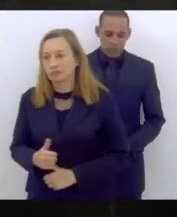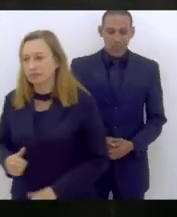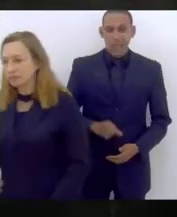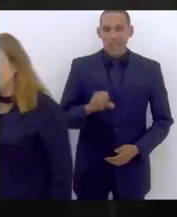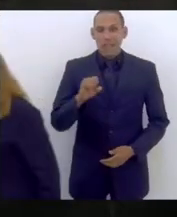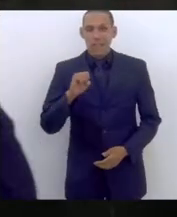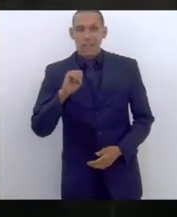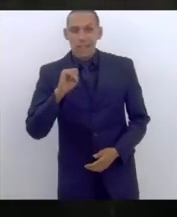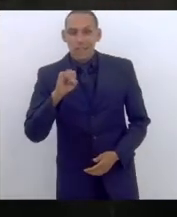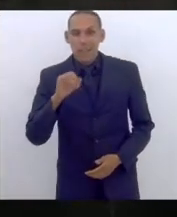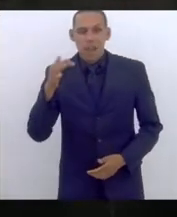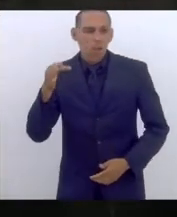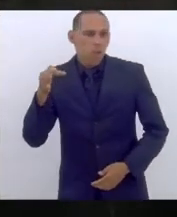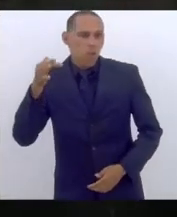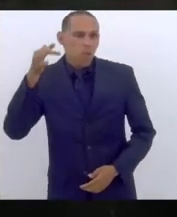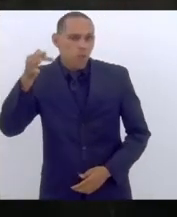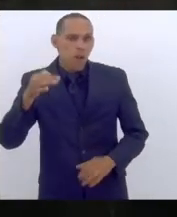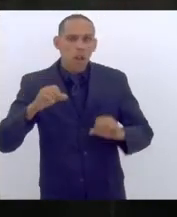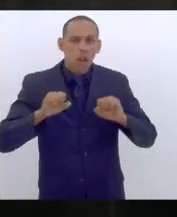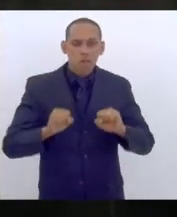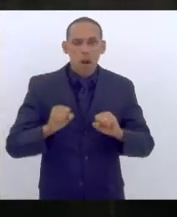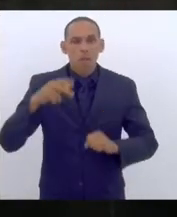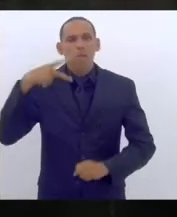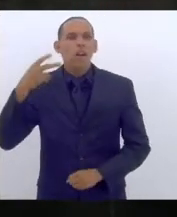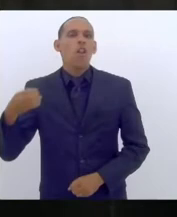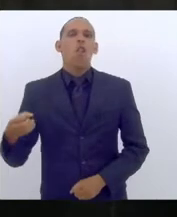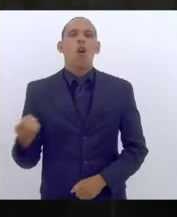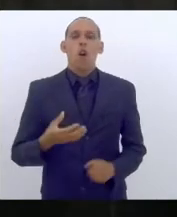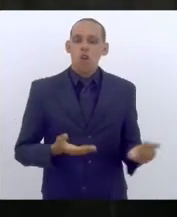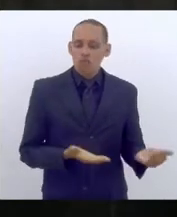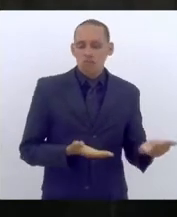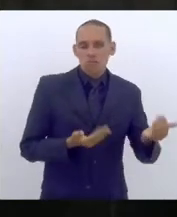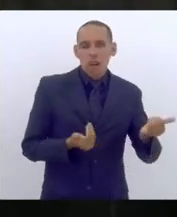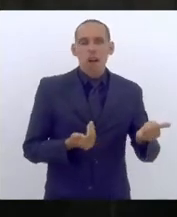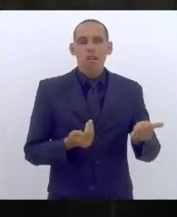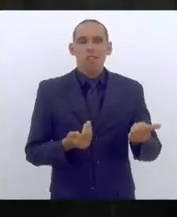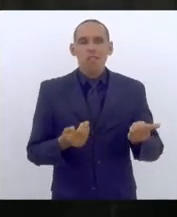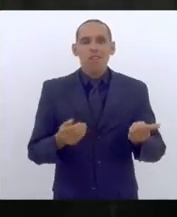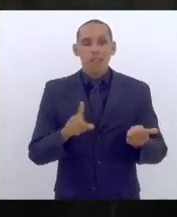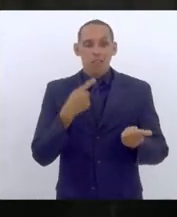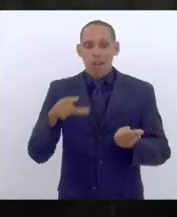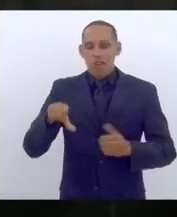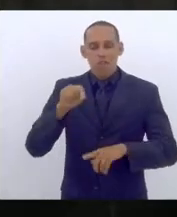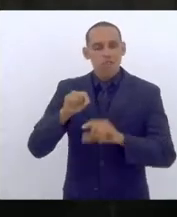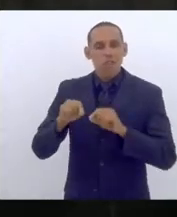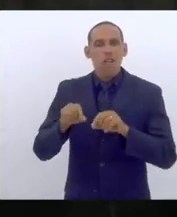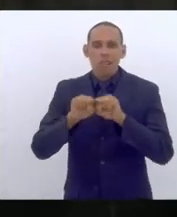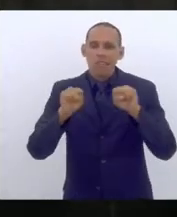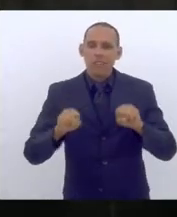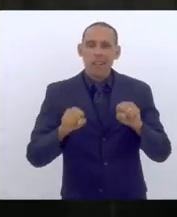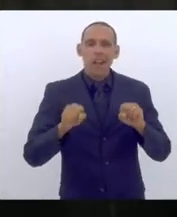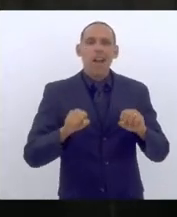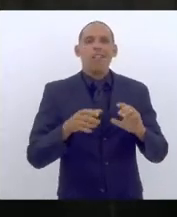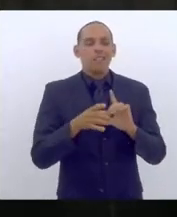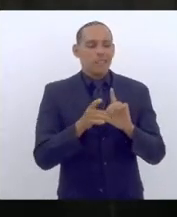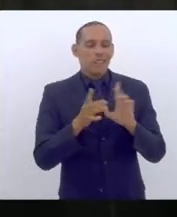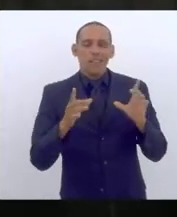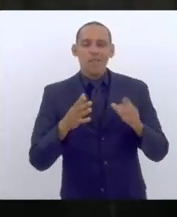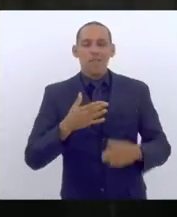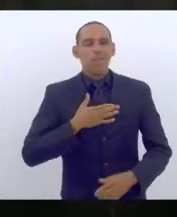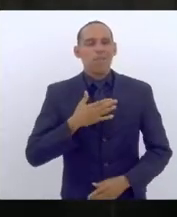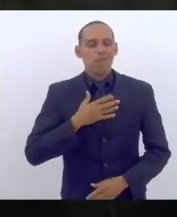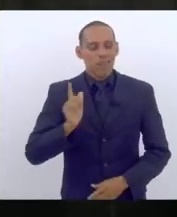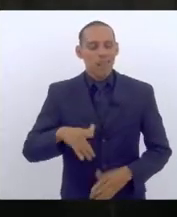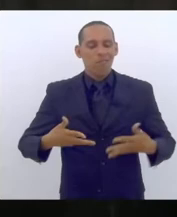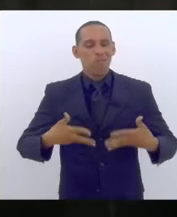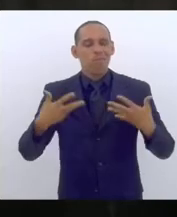desempenhará em novos parlamentares jovens eleitos no nosso sistema democrático para mim terá sido uma honra